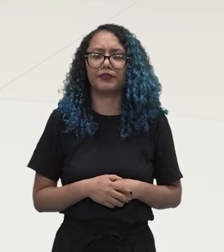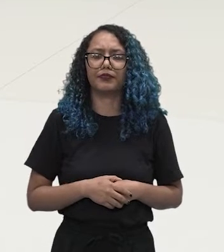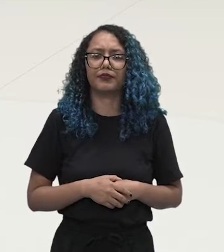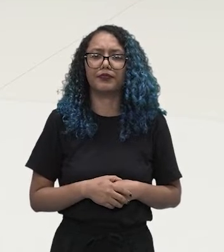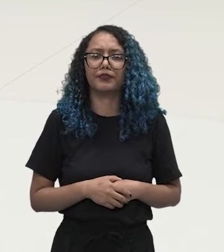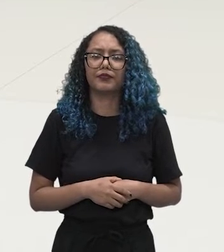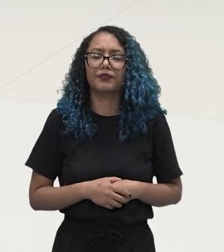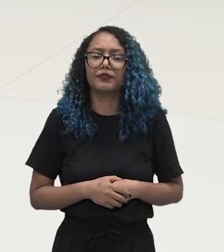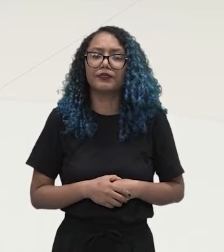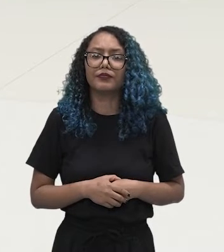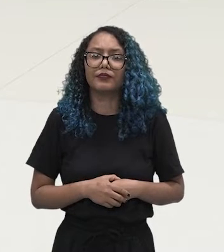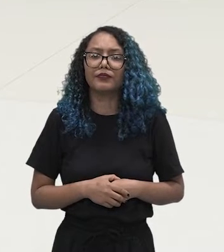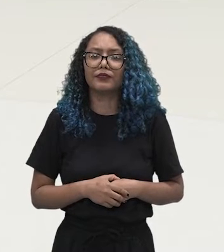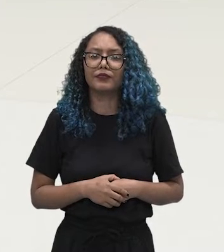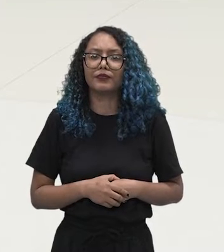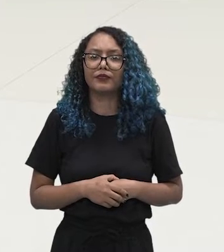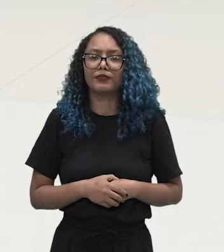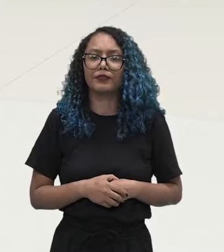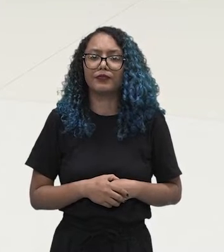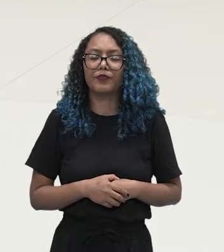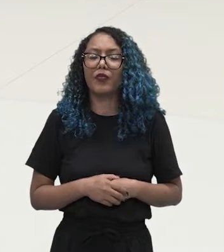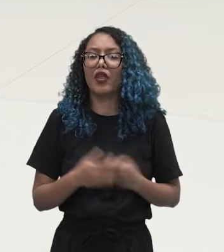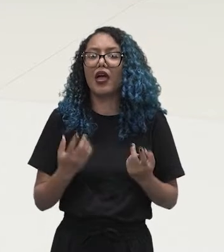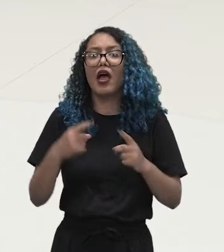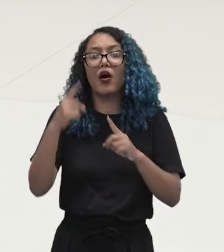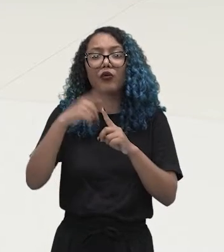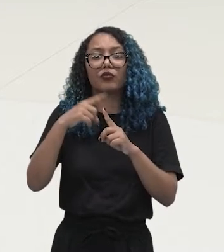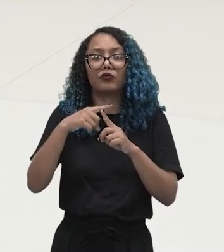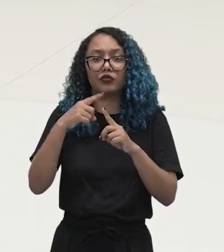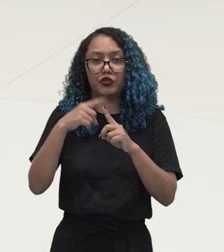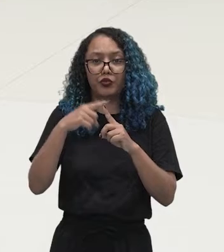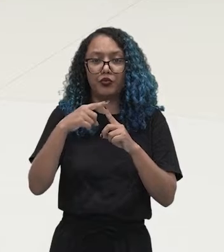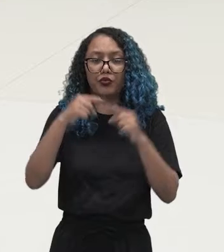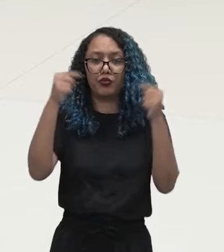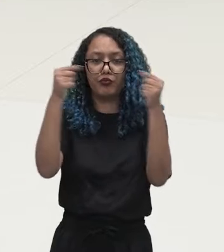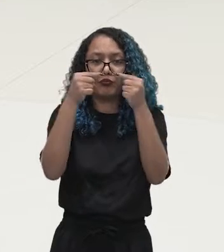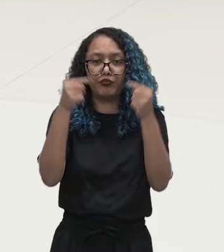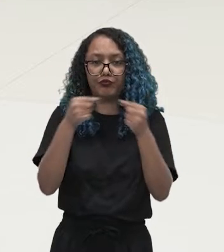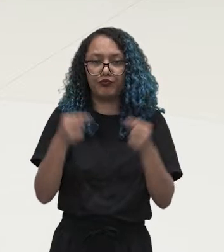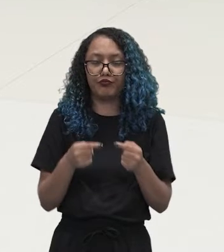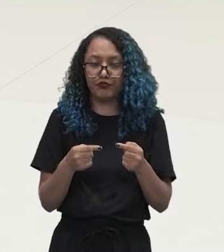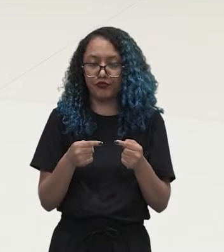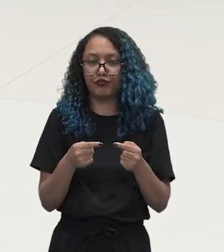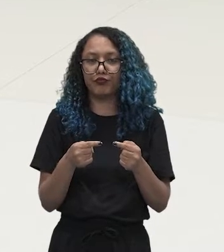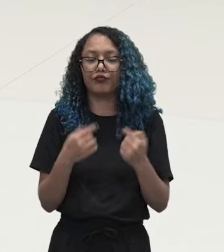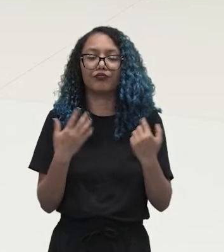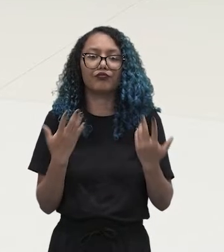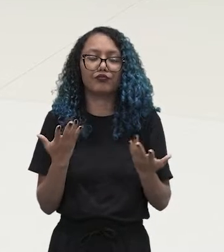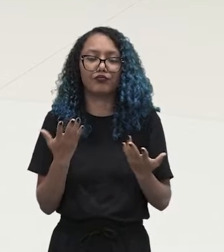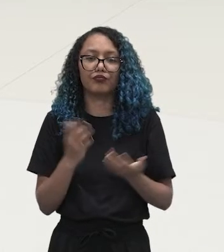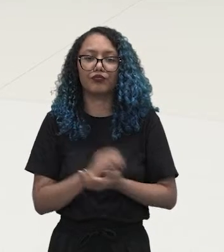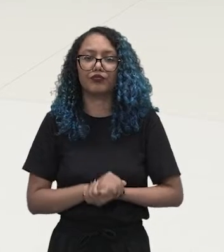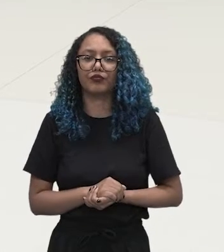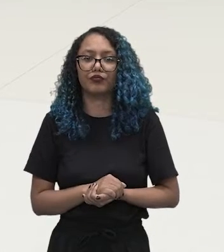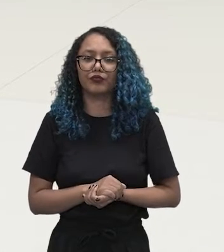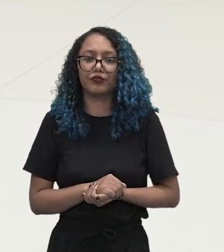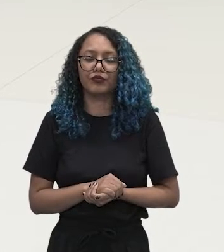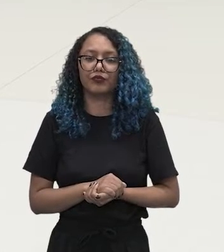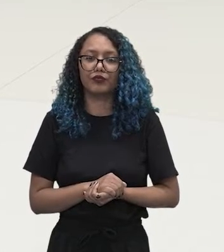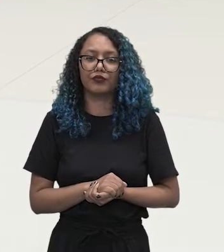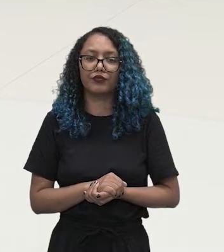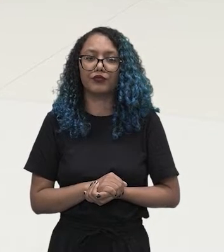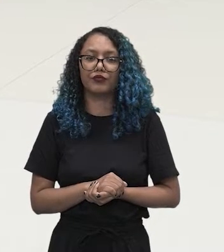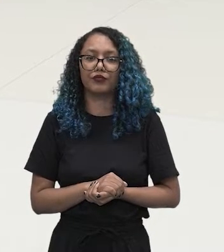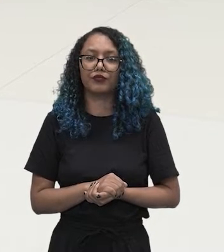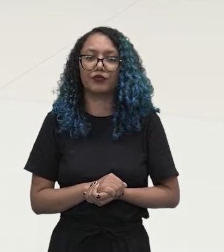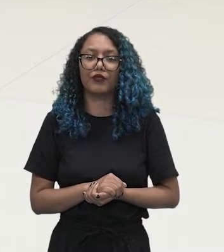a classificação quanto ao tipo de ligação. Qual é a classificação quanto ao tipo de ligação? A cadeia ela pode